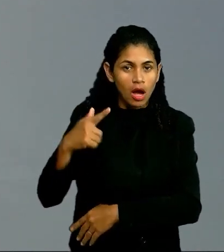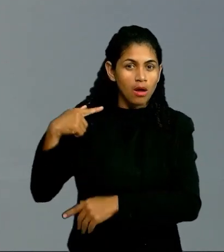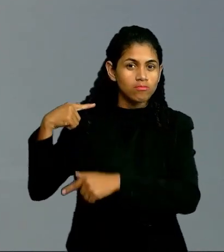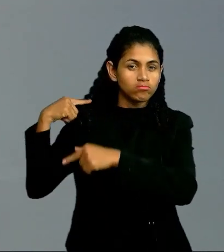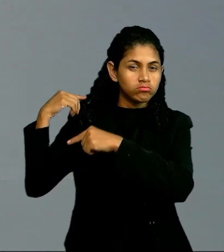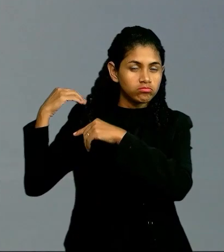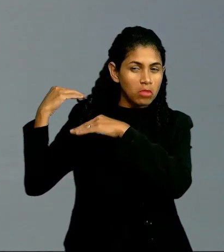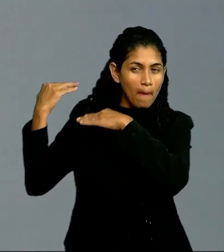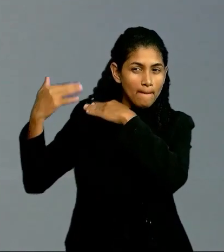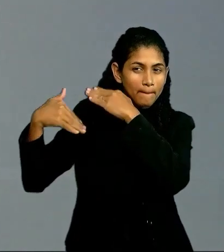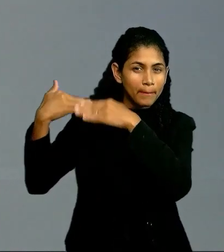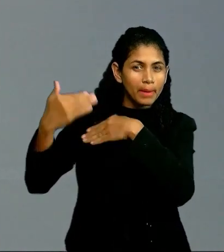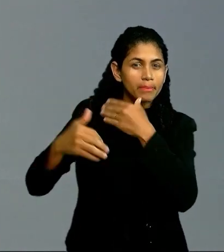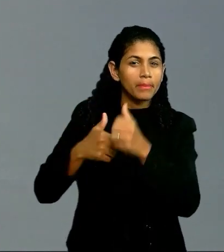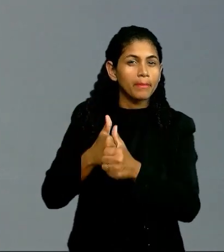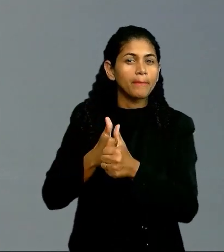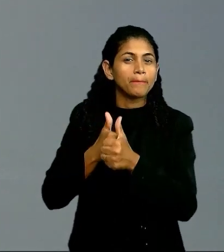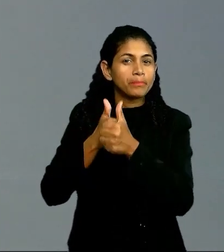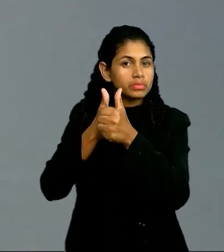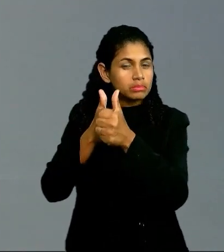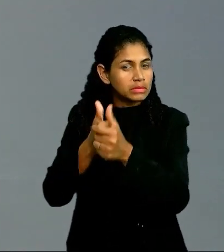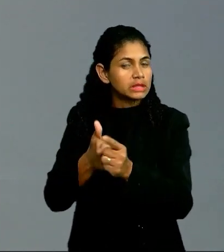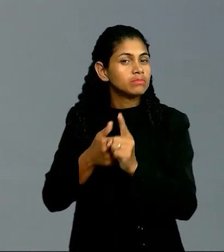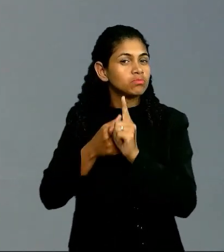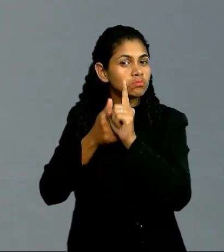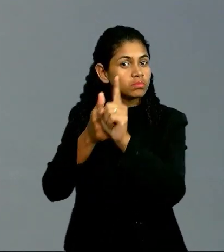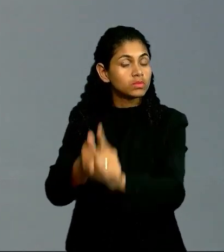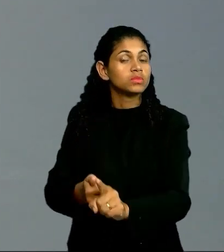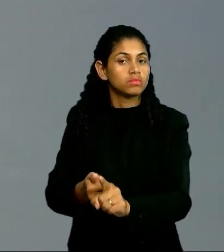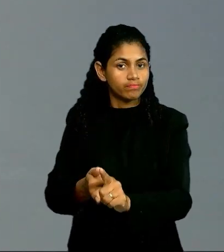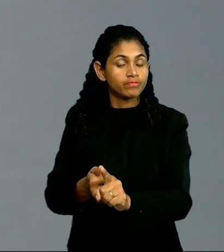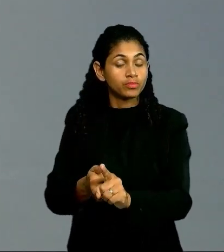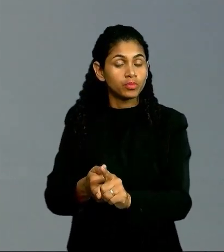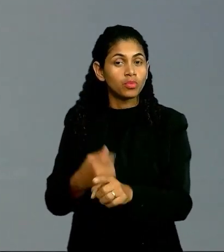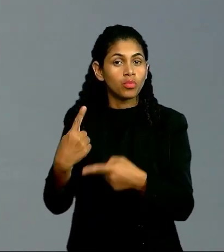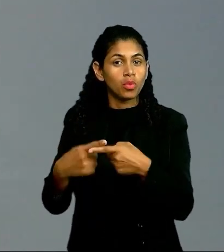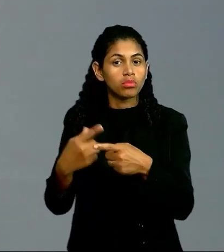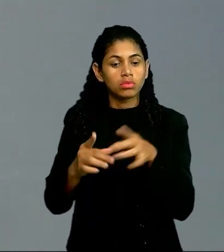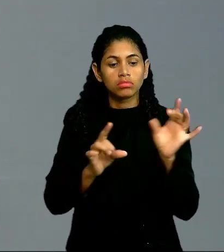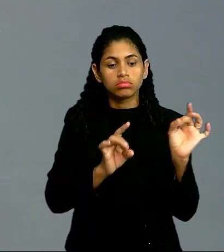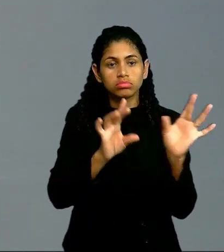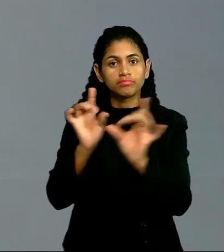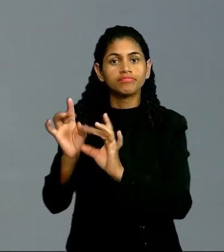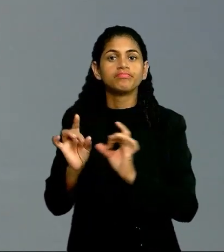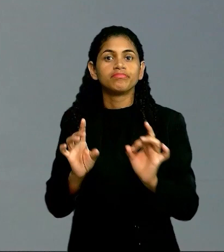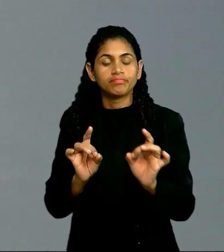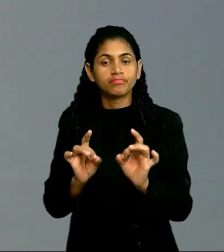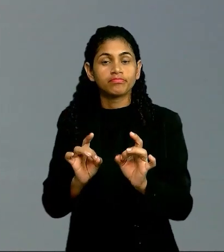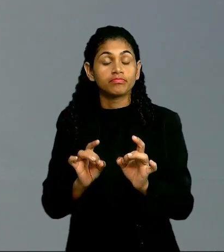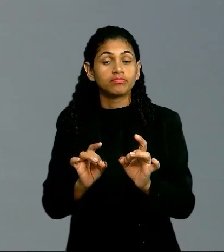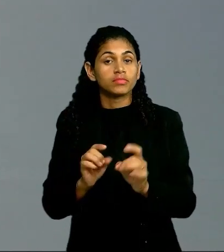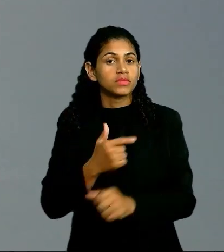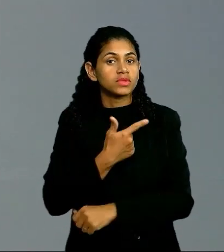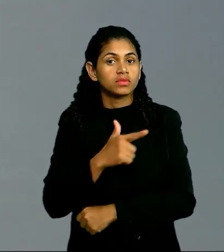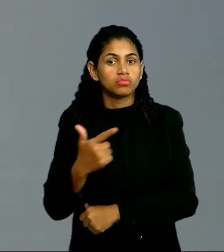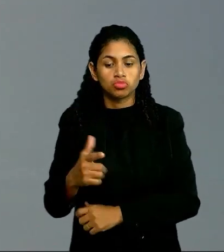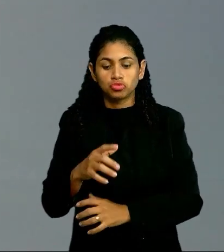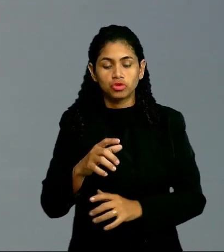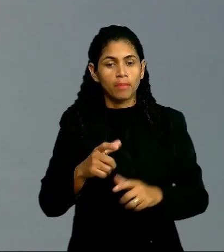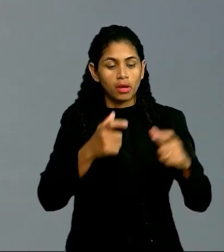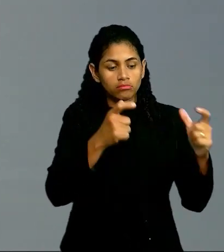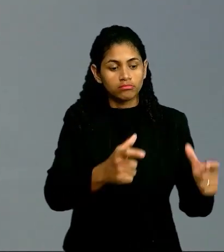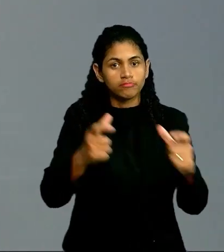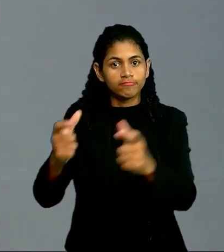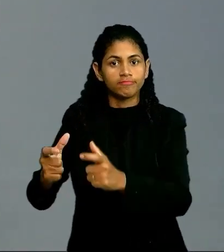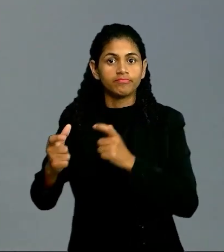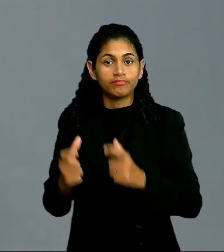católicos devido a essa atividade comercial, né? E os judeus eles não estavam no seu território, porque eles não tinham mais um território para chamar de seu.